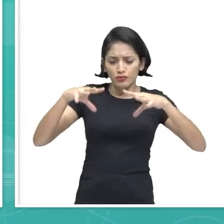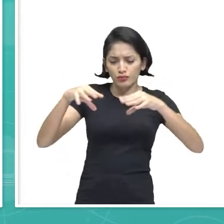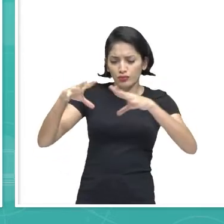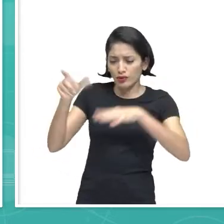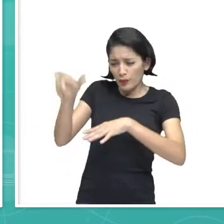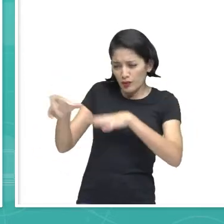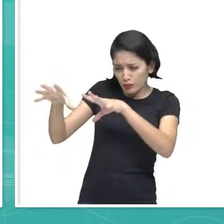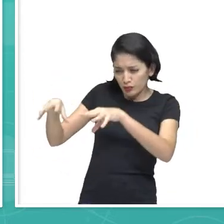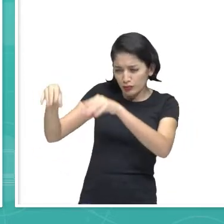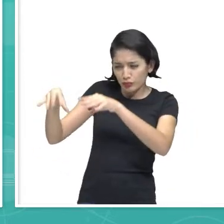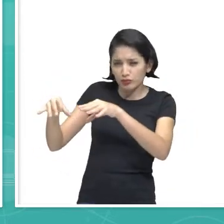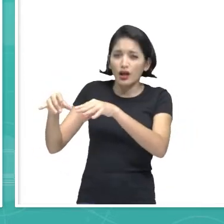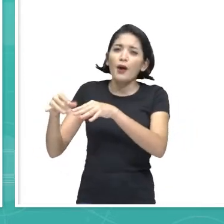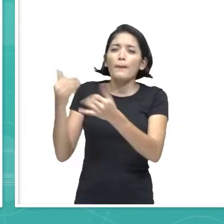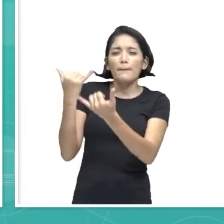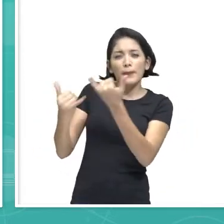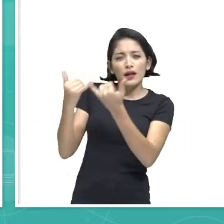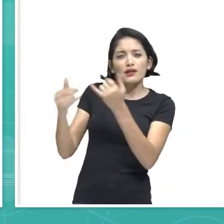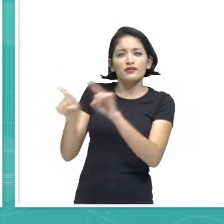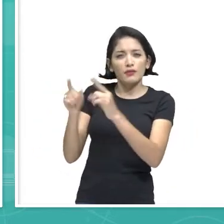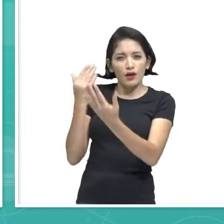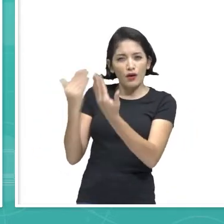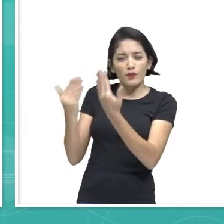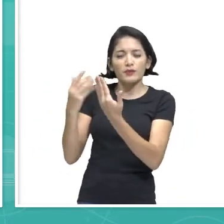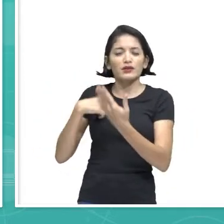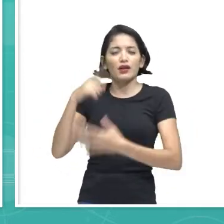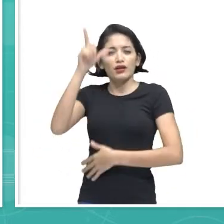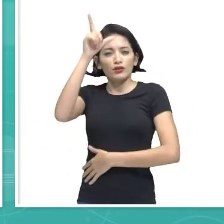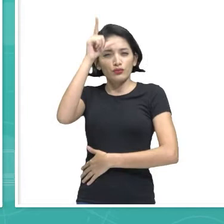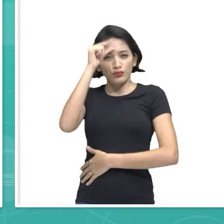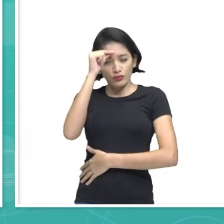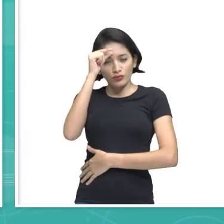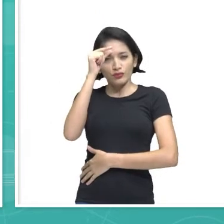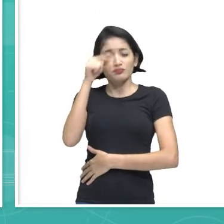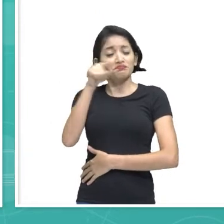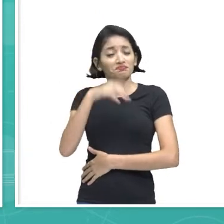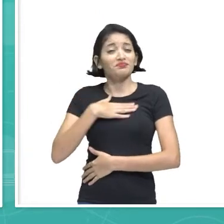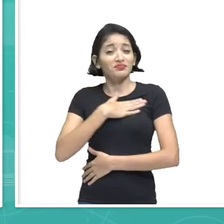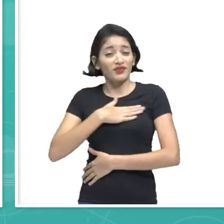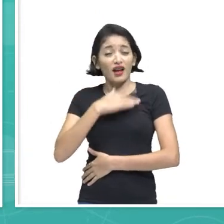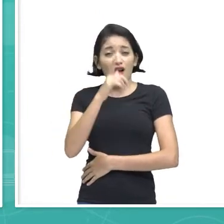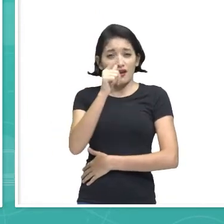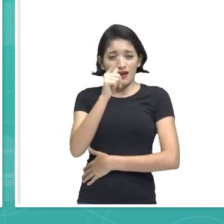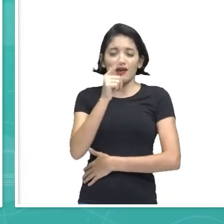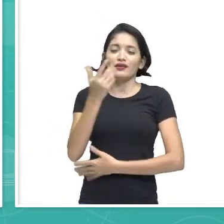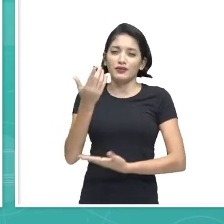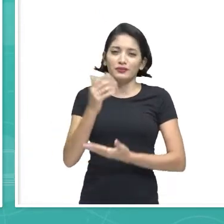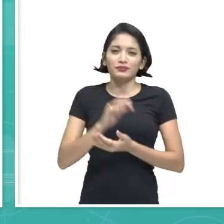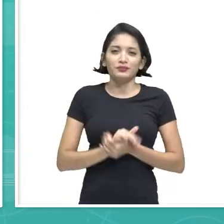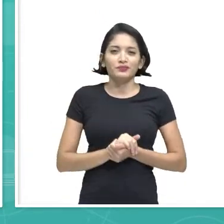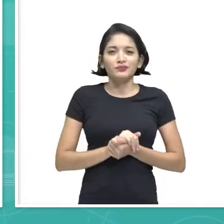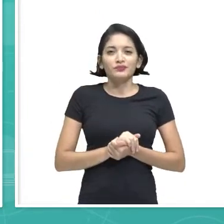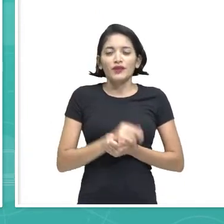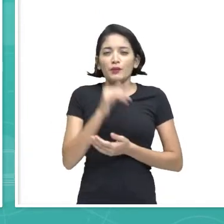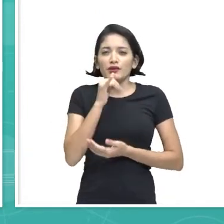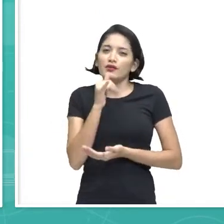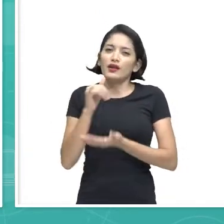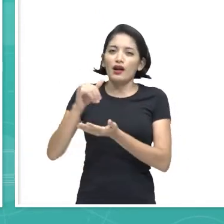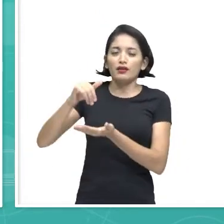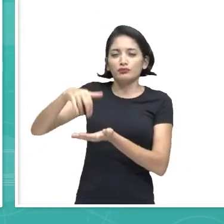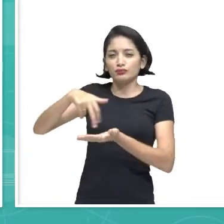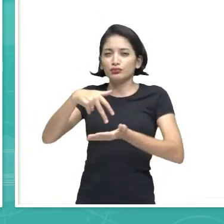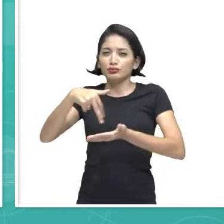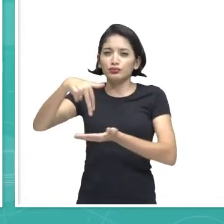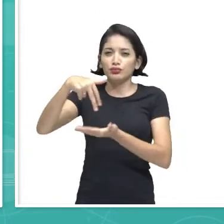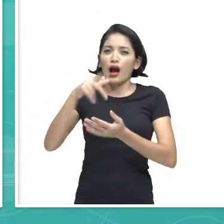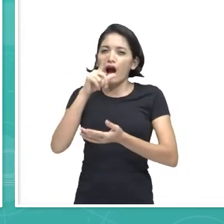atividade aquática, já tem esse efeito relaxante da água. Quem é que não gosta, né? Como a gente diz, ficar de bubuia. A gente